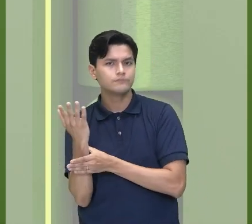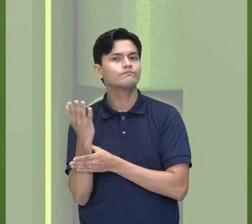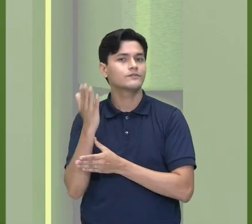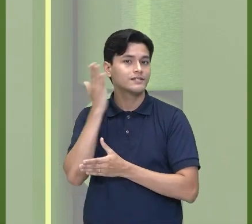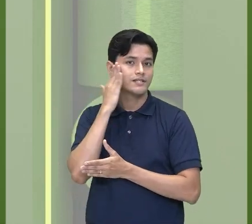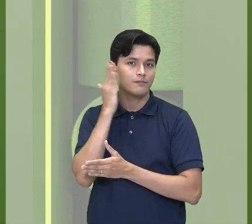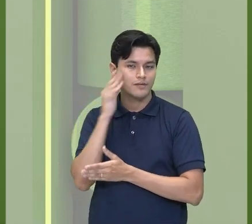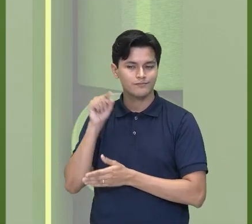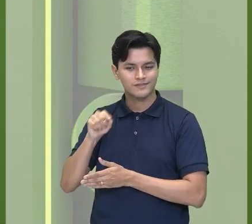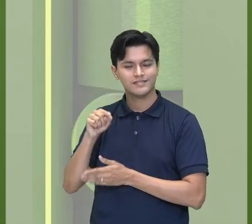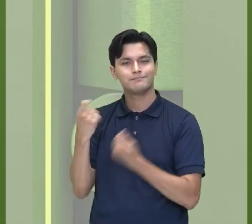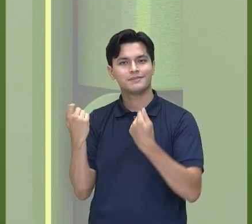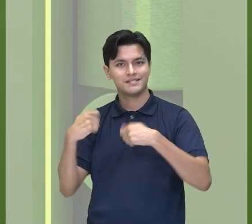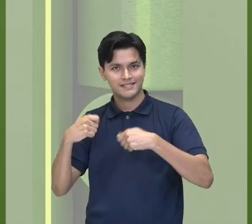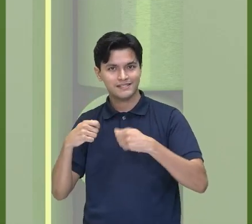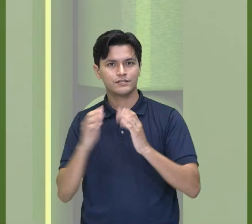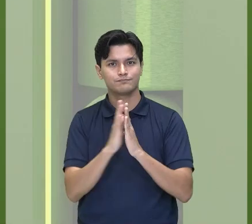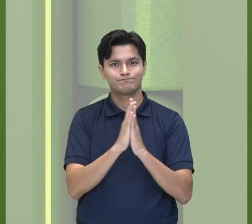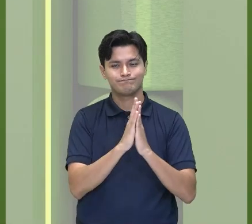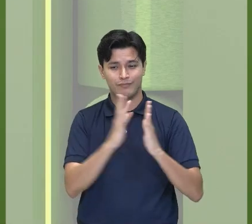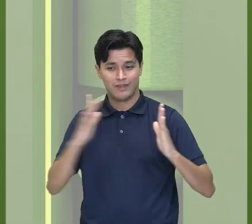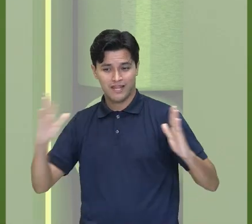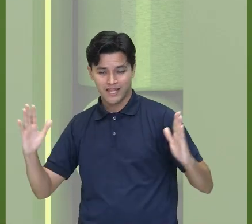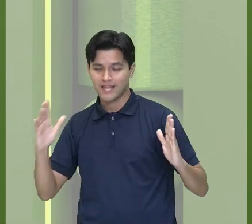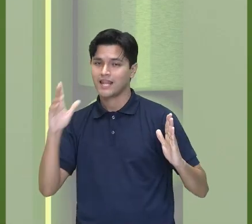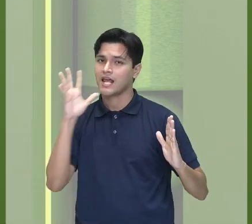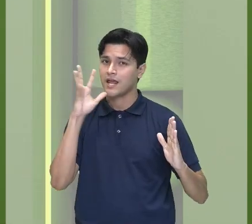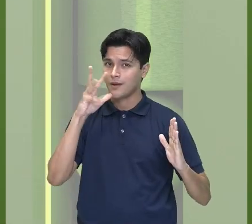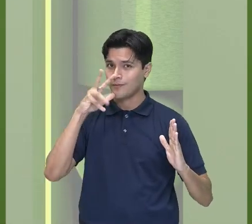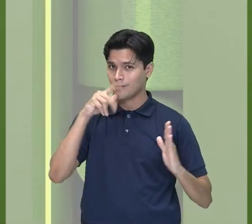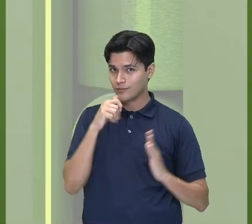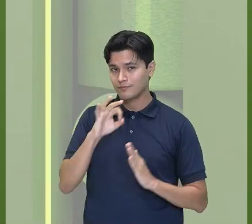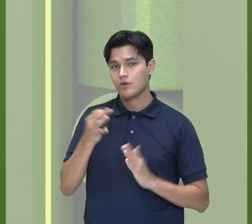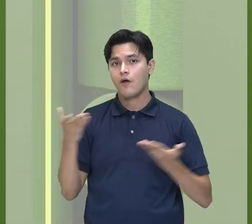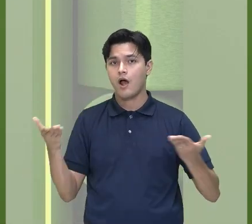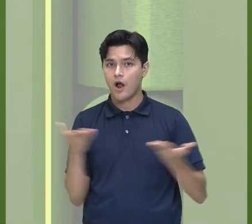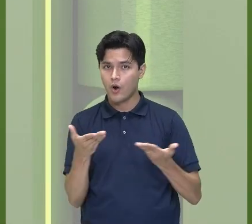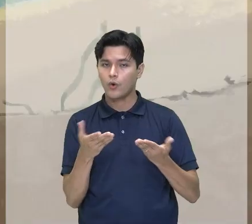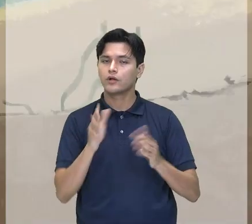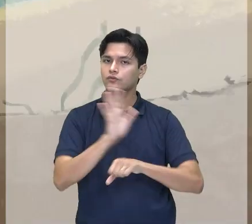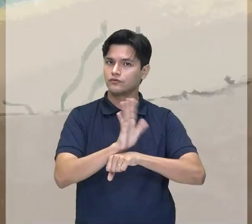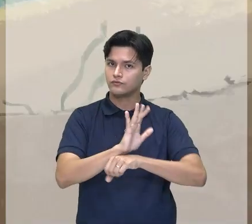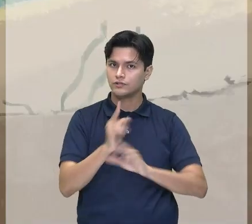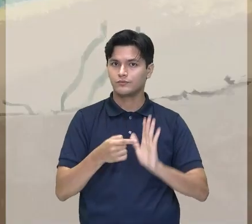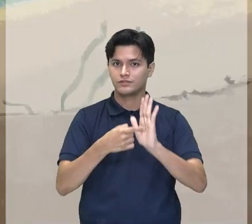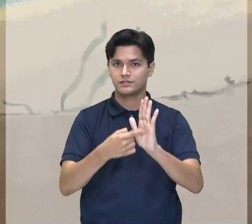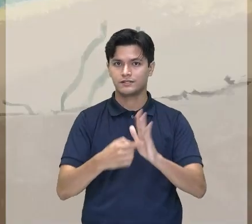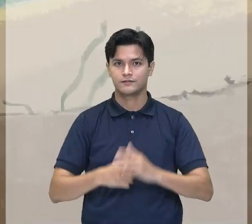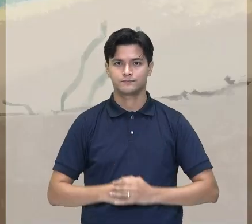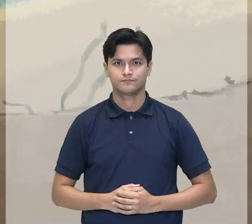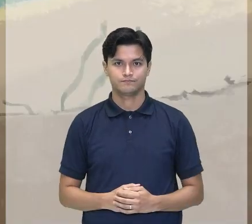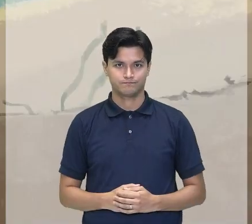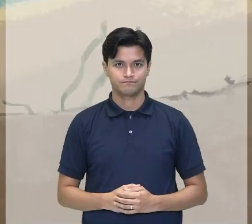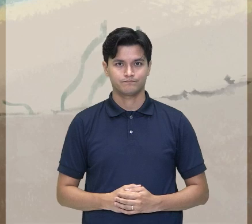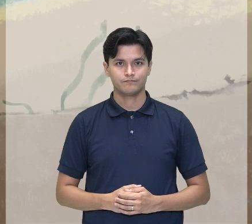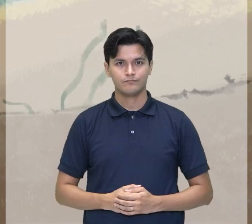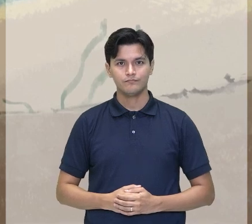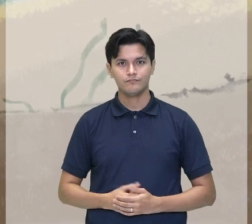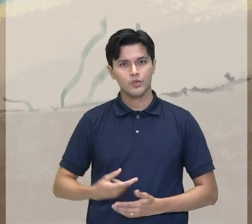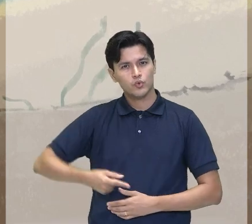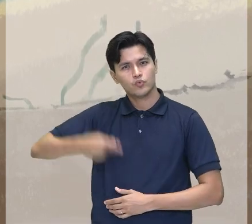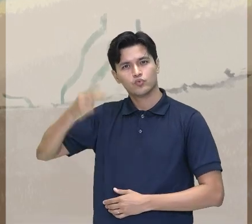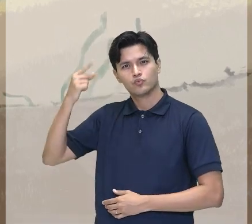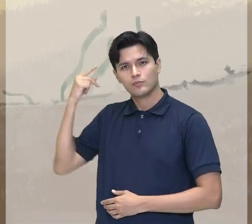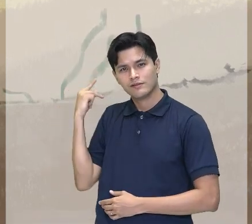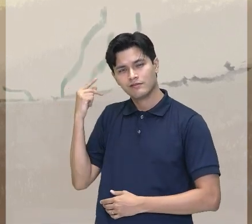muito tempo, né? Então, a gente vai observar aí através de um vídeo como ele é produzido. No passado, vegetais